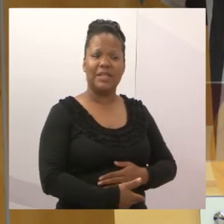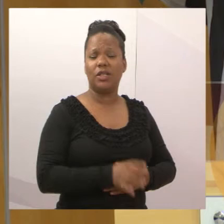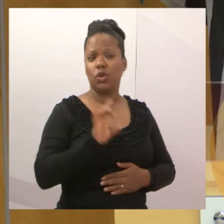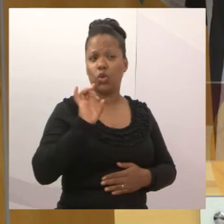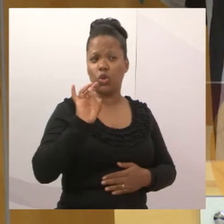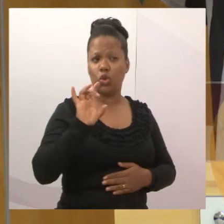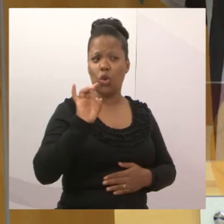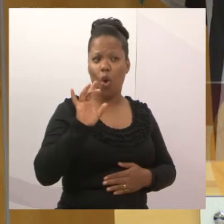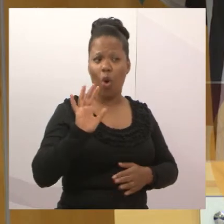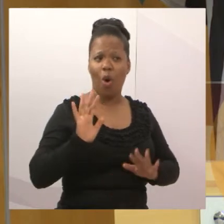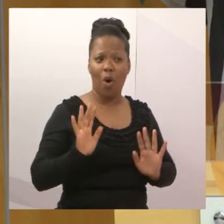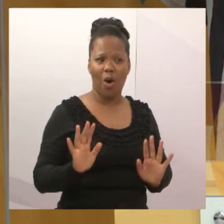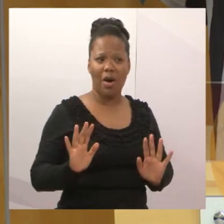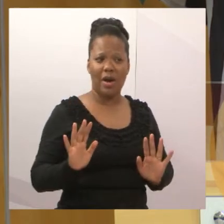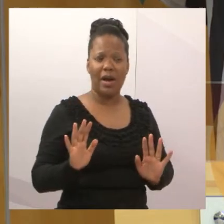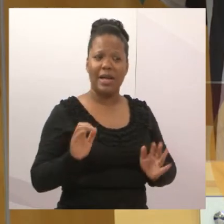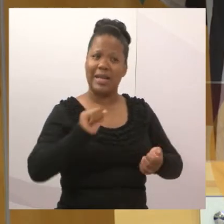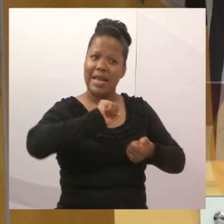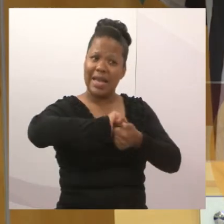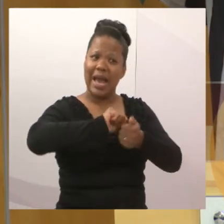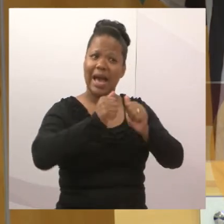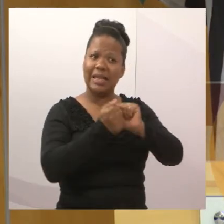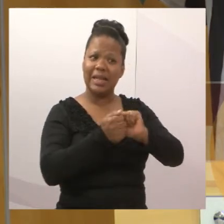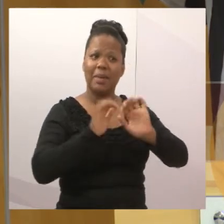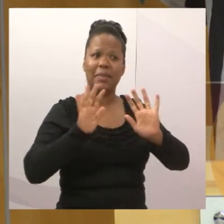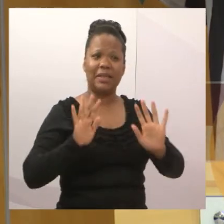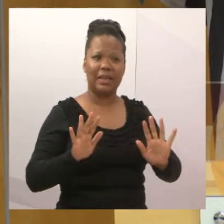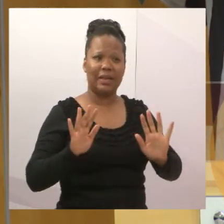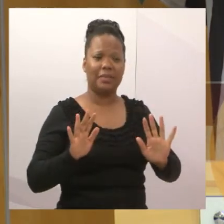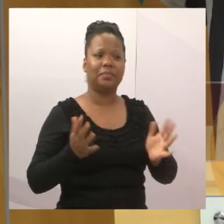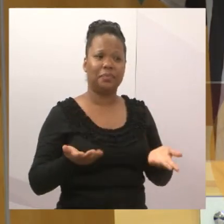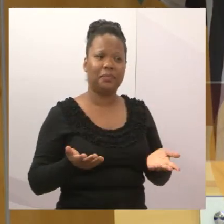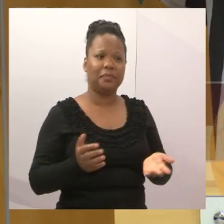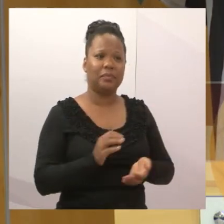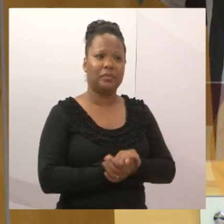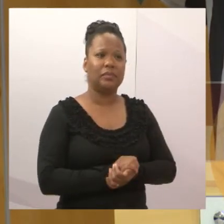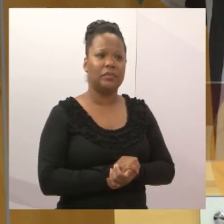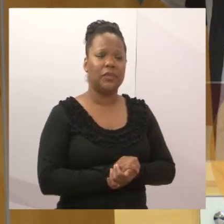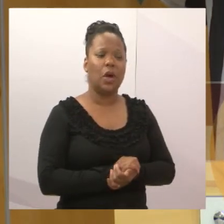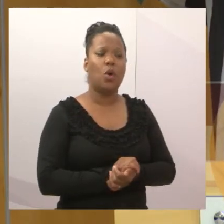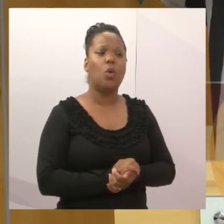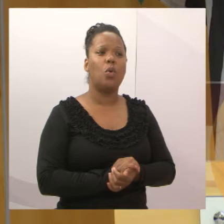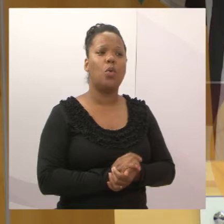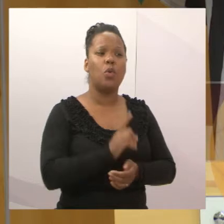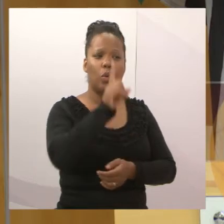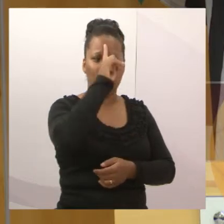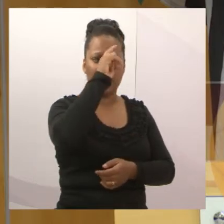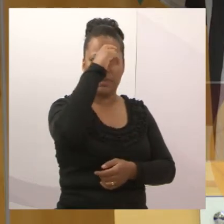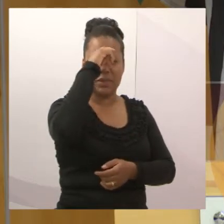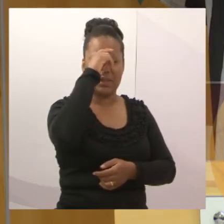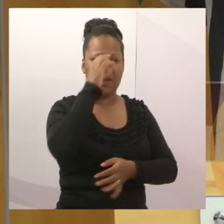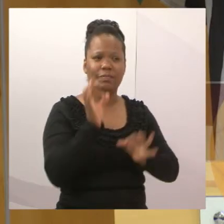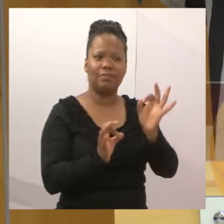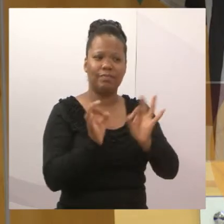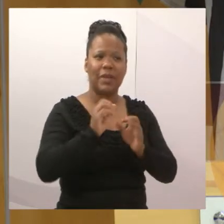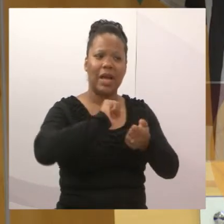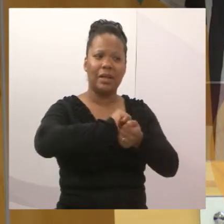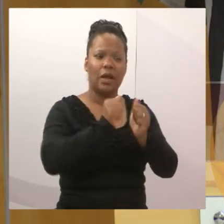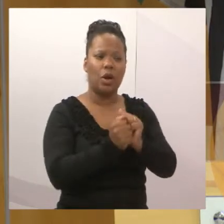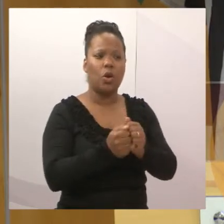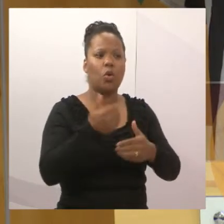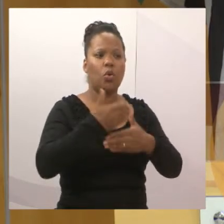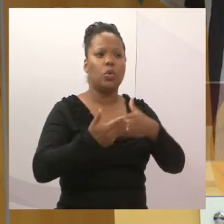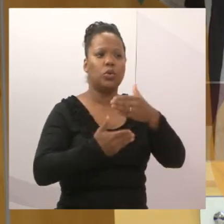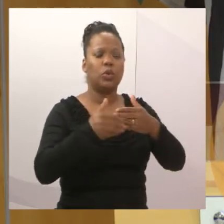Então, a gente tem que adequar, isso é urgente, a gente adequar essa infraestrutura do hospital para que a gente construa mais uma sala